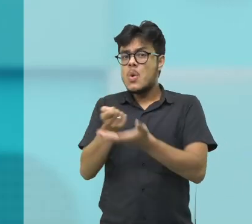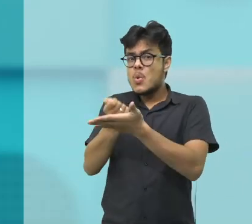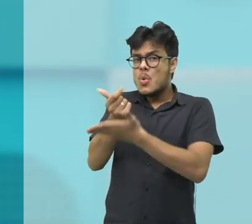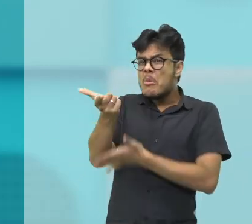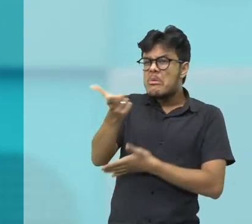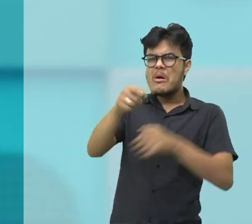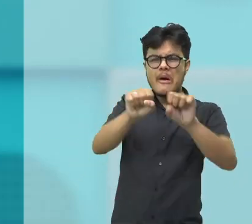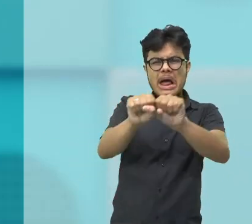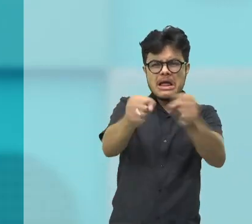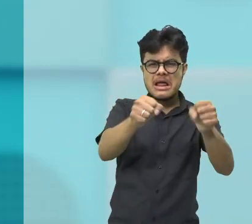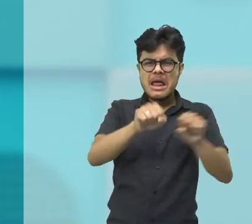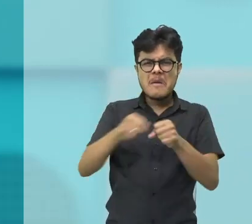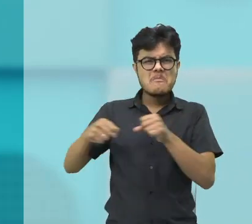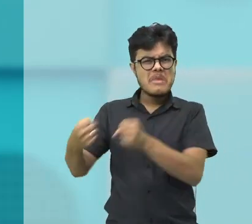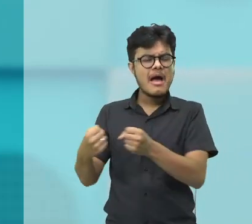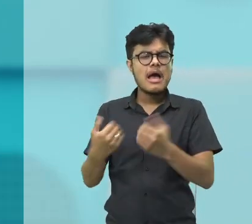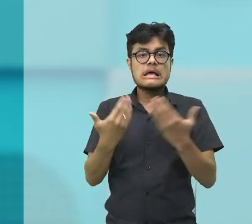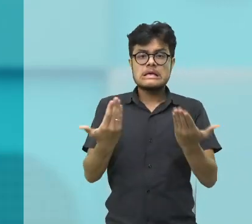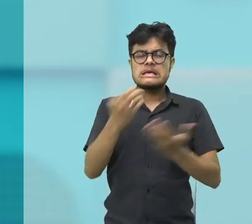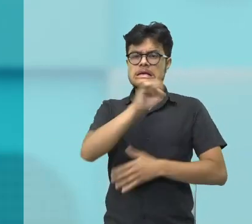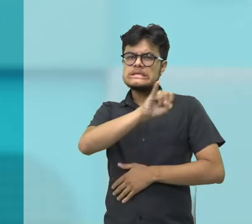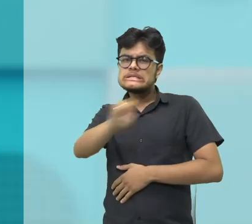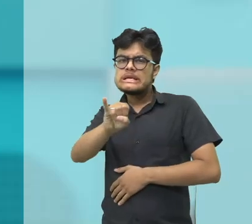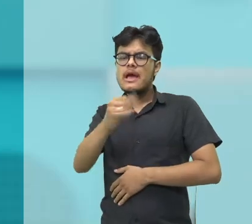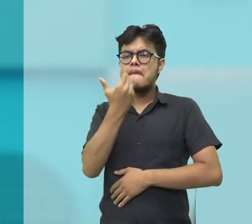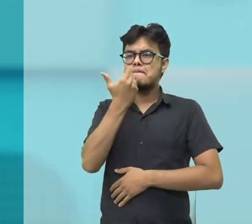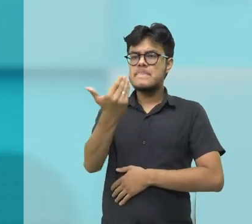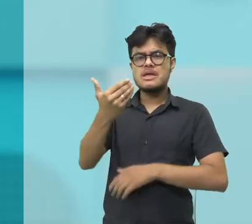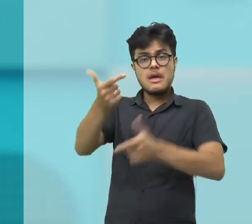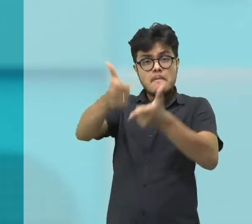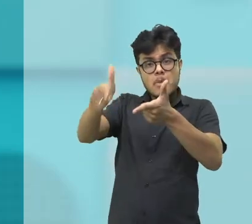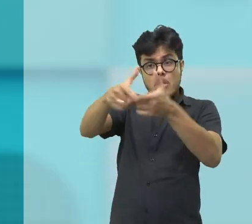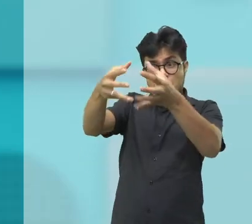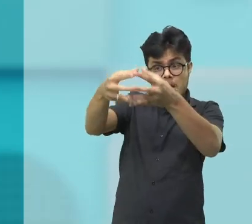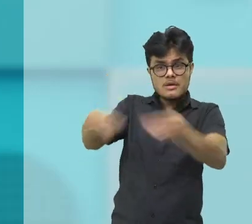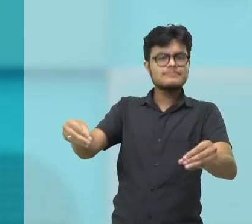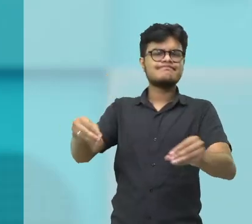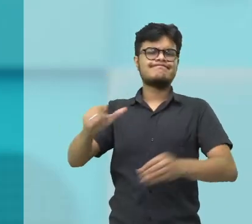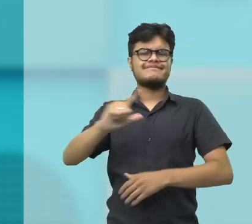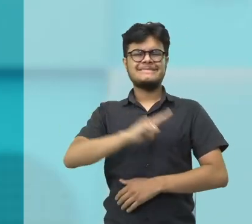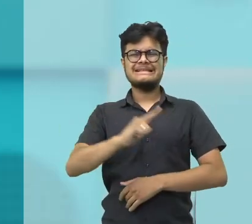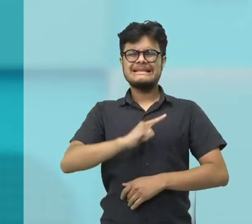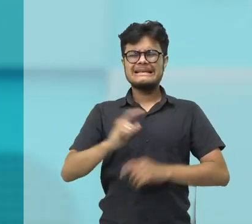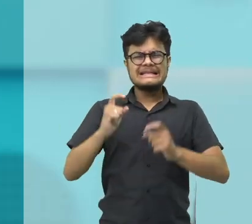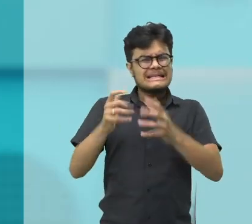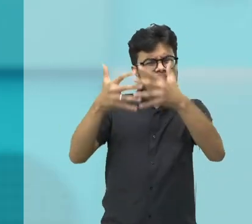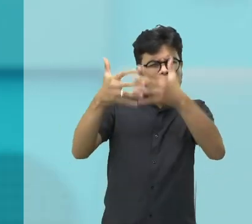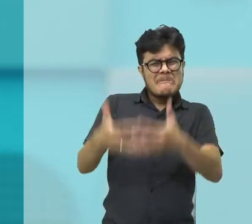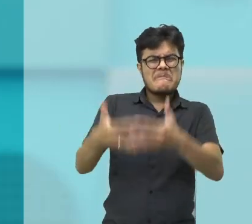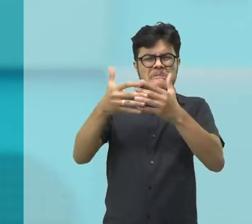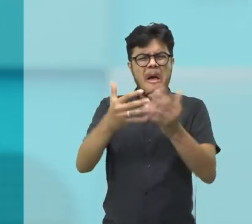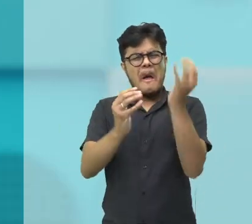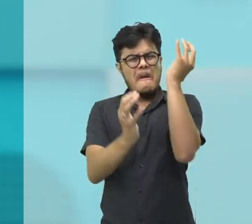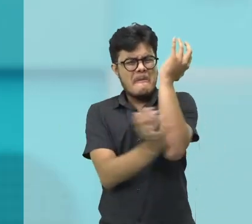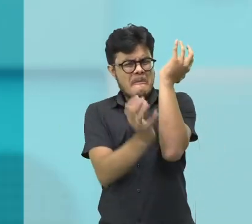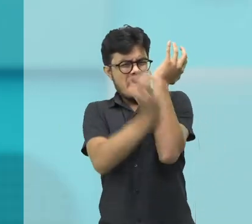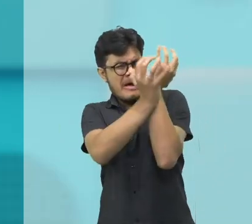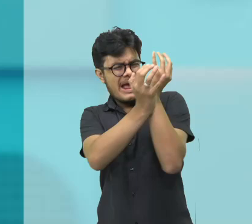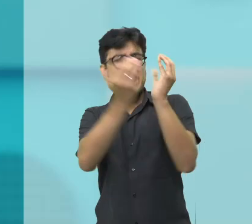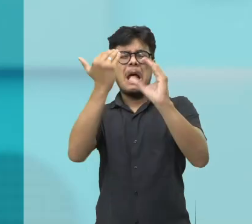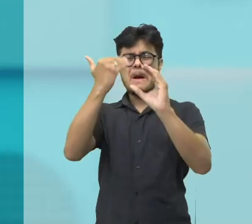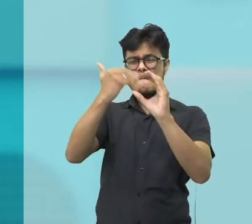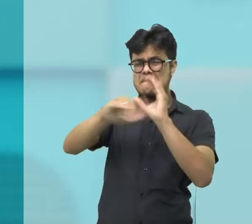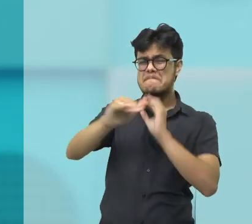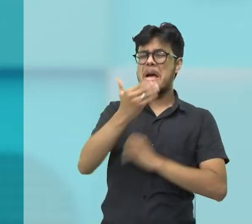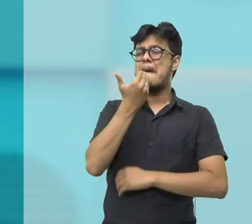chegou quebrado e para conseguir solucionar o problema, tem aquele maior confusão, porque tem que entrar com e-mail, fazendo